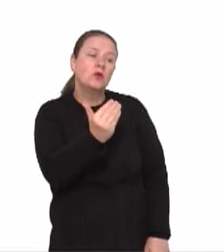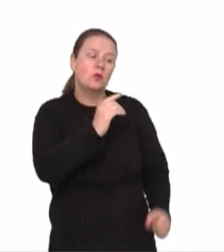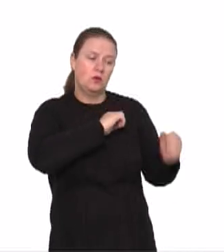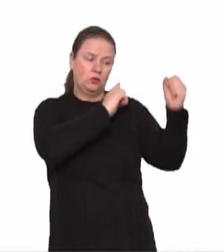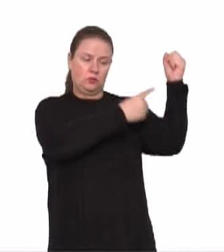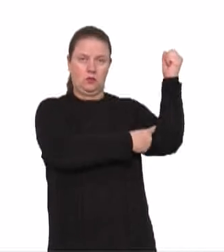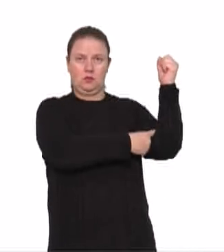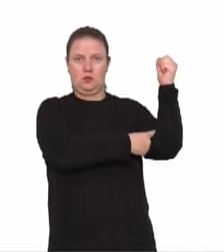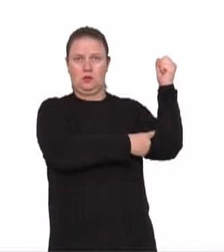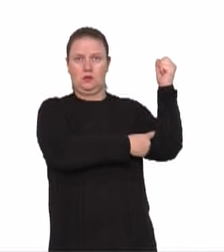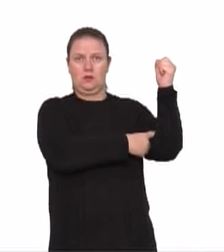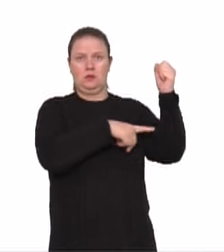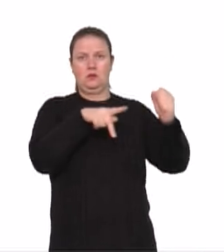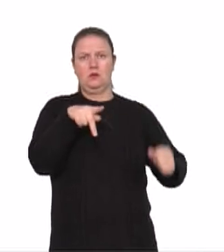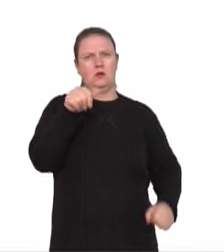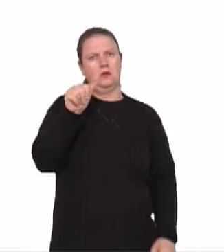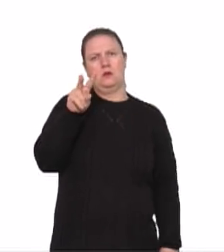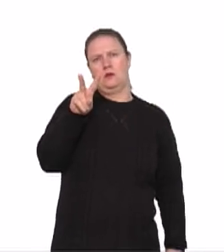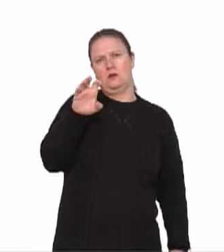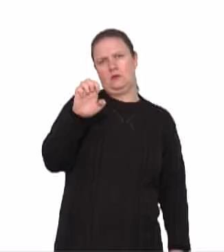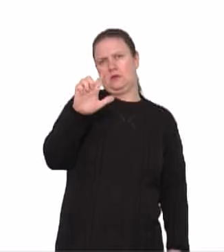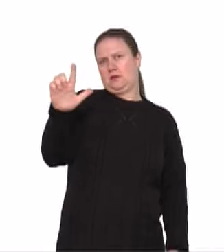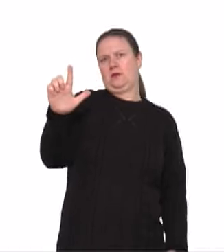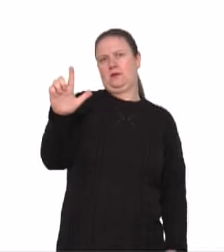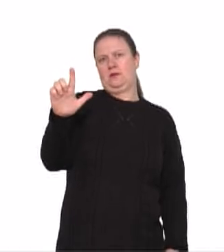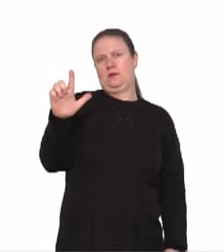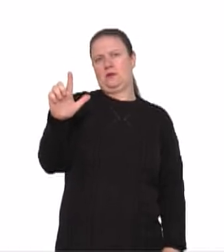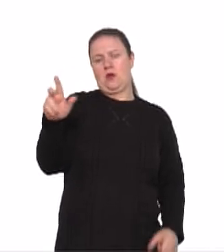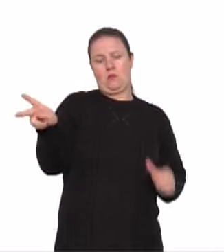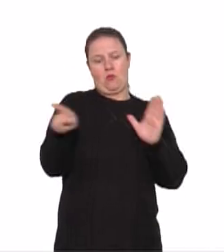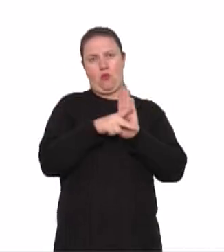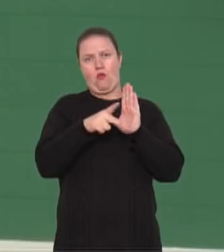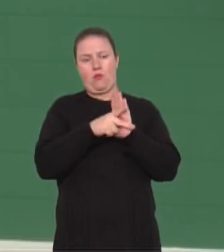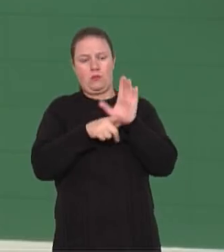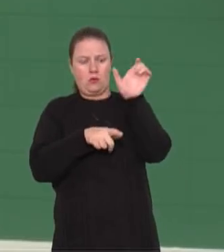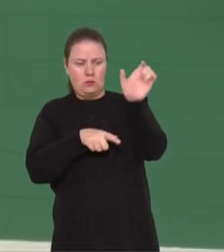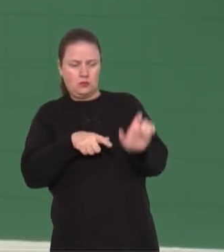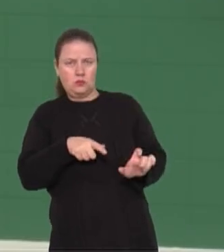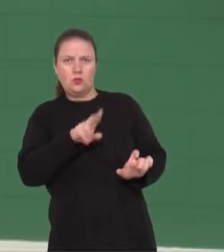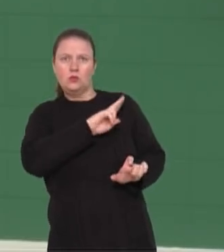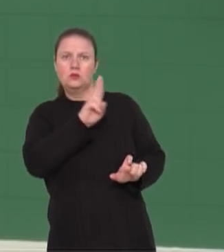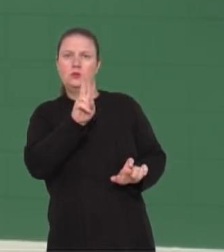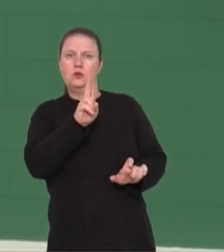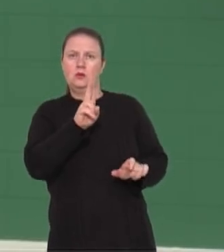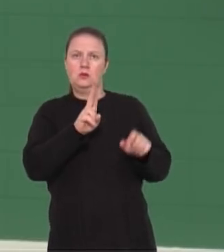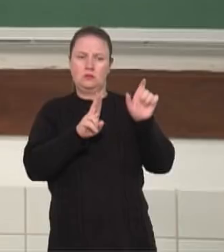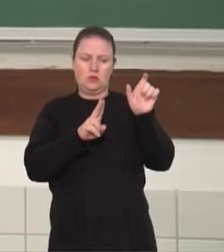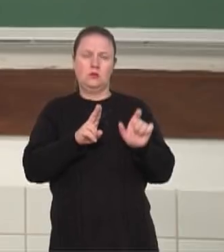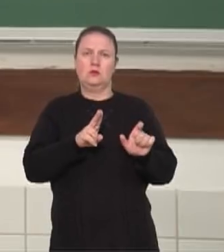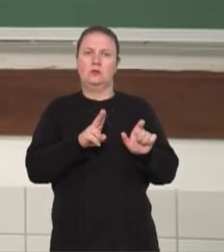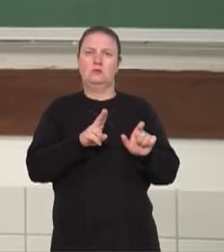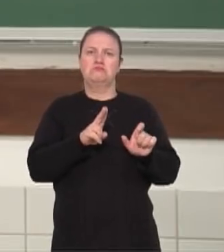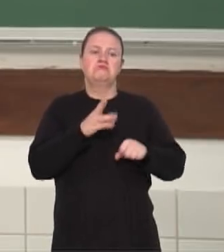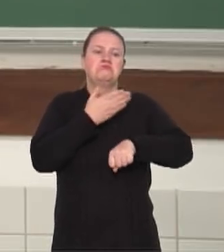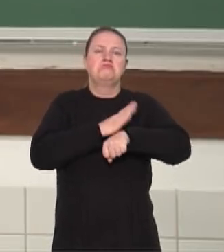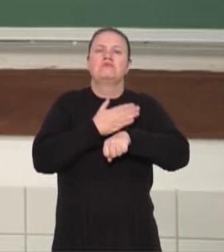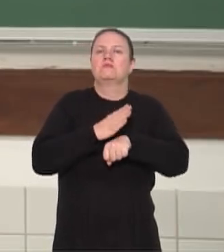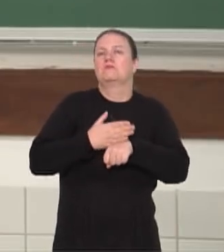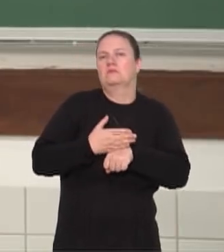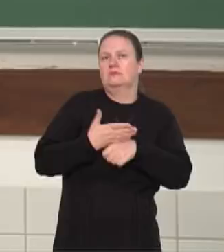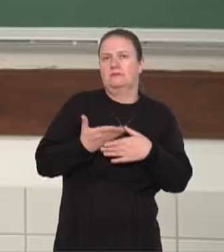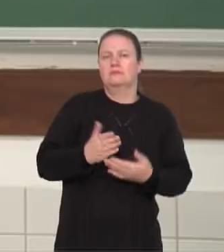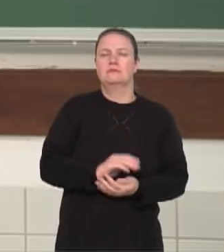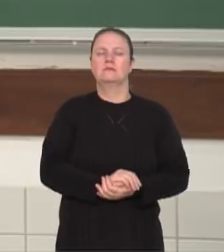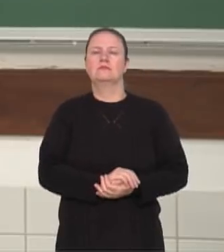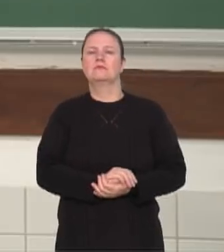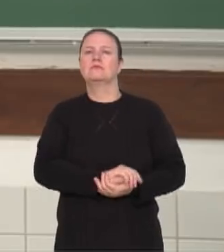autoridades. Pavel não é verbo, é o substantivo próprio, é o nome da pessoa, né, que praticou a ação do verbo.